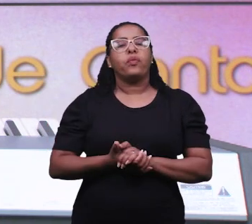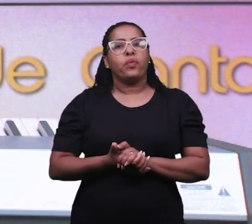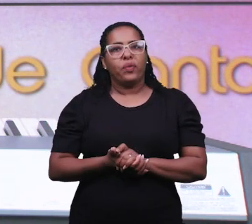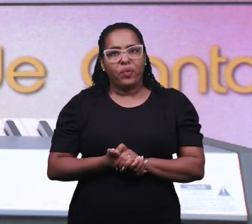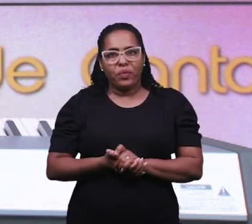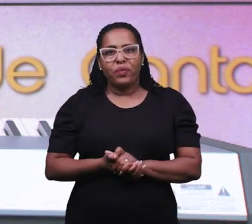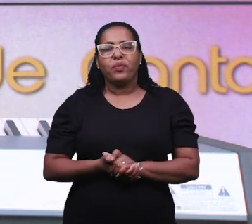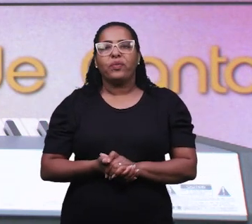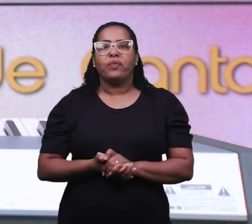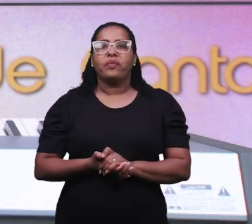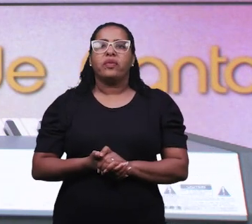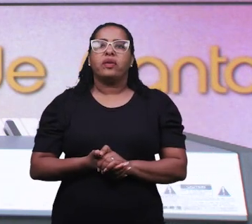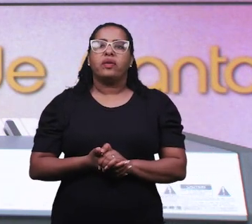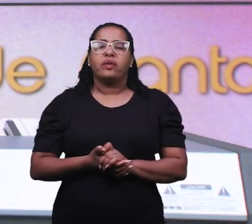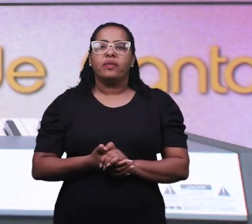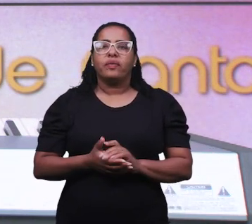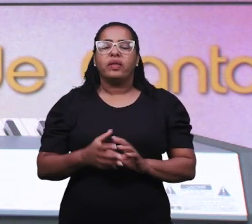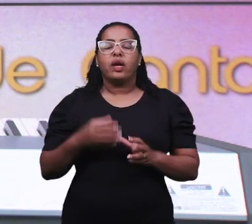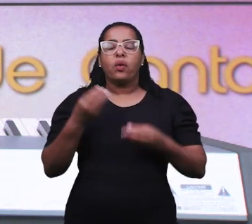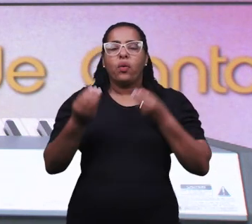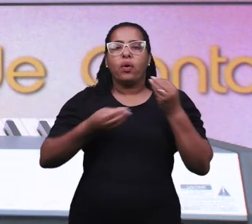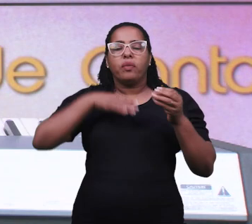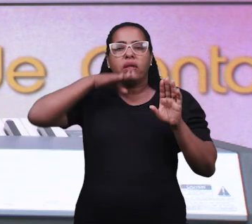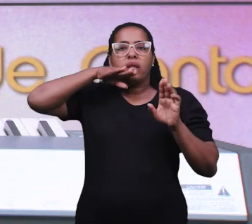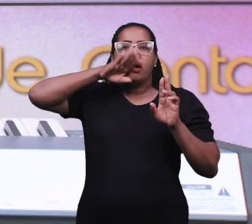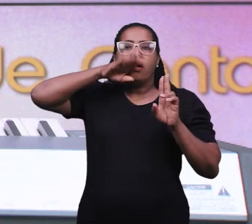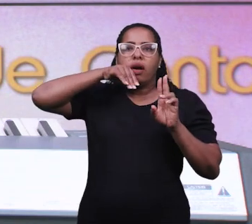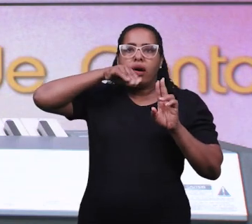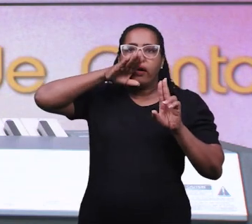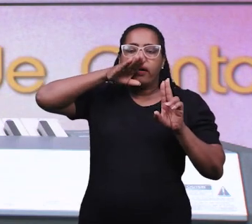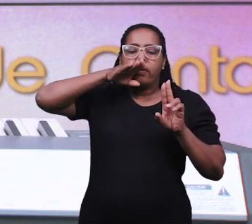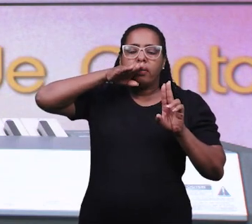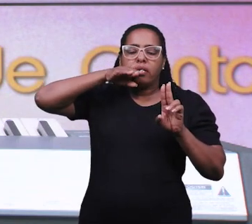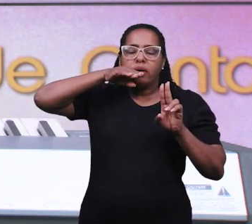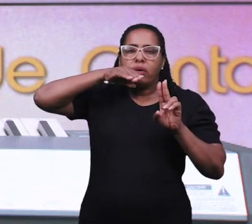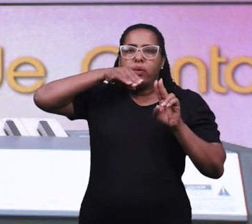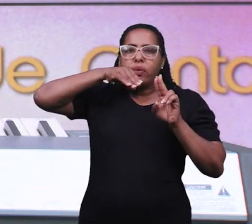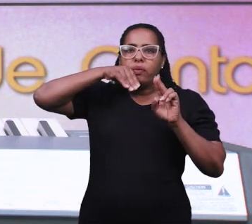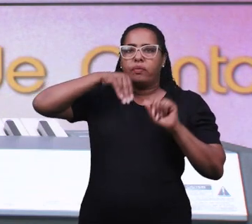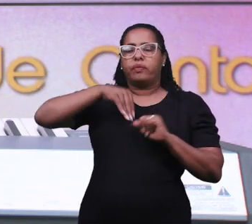Inspirou. E veja o conforto e a posição da sua língua, do seu trato vocal.